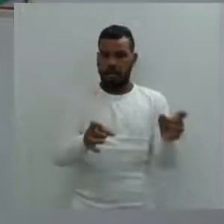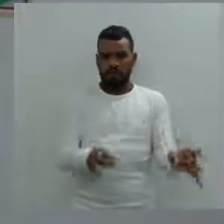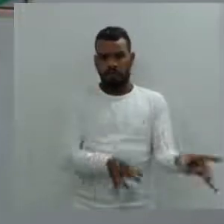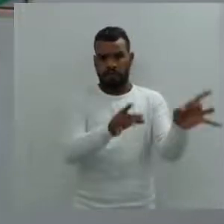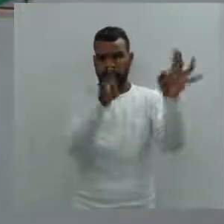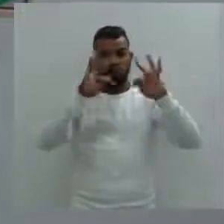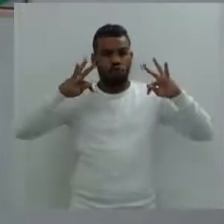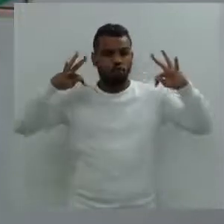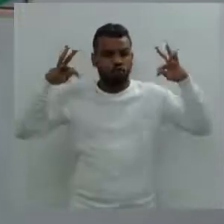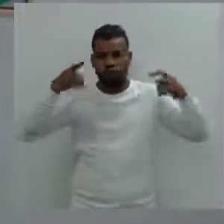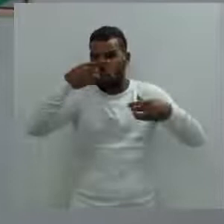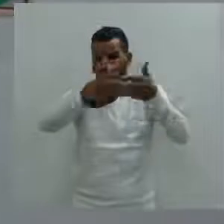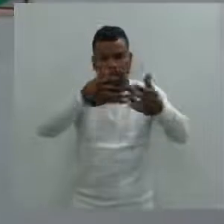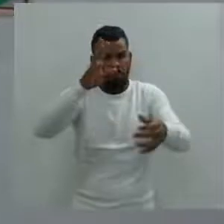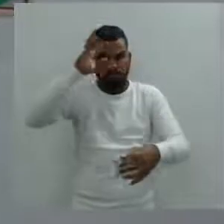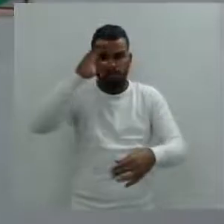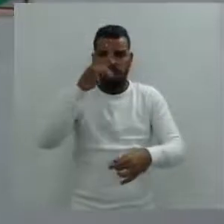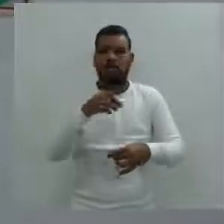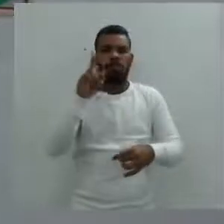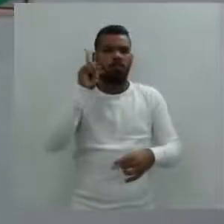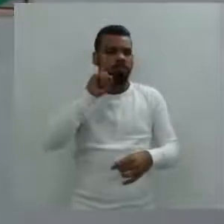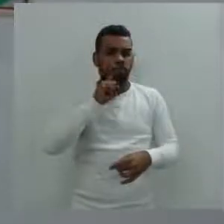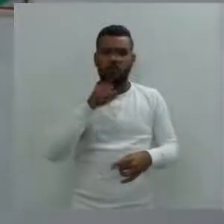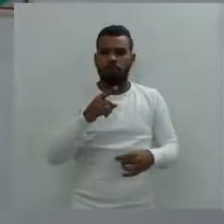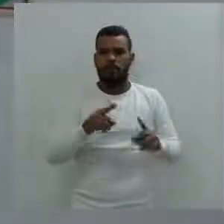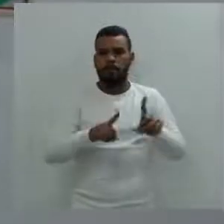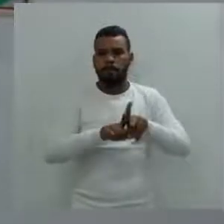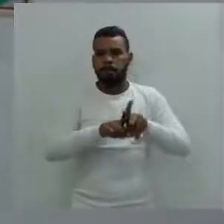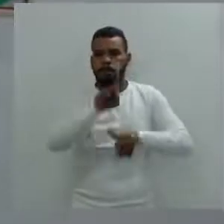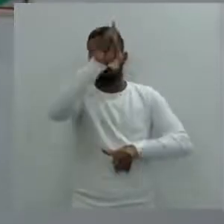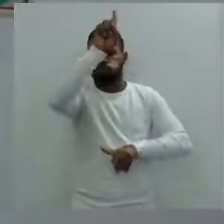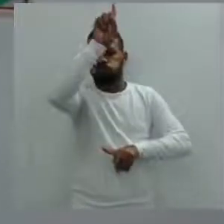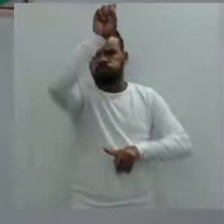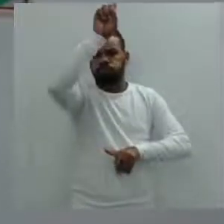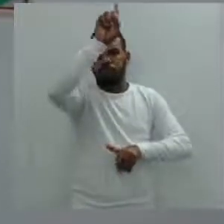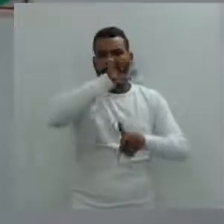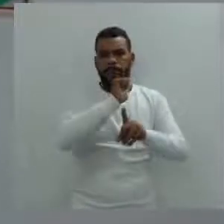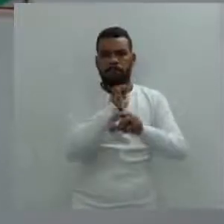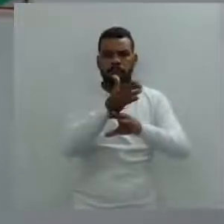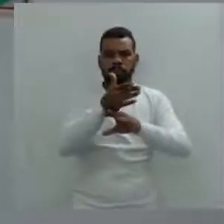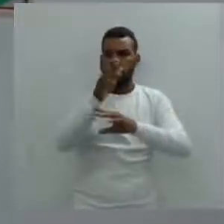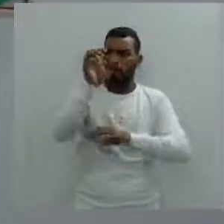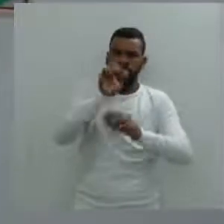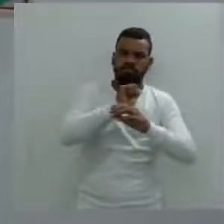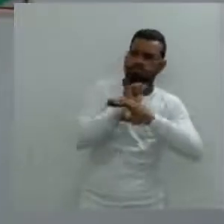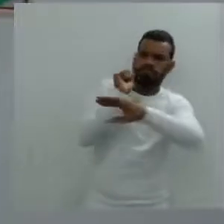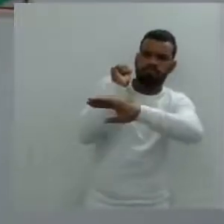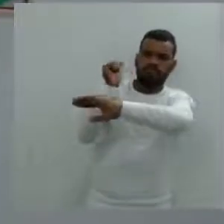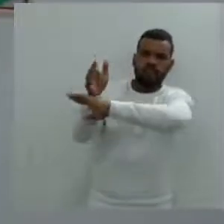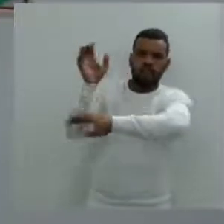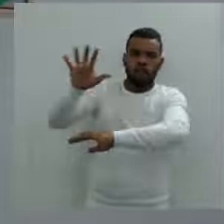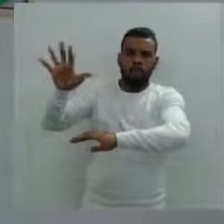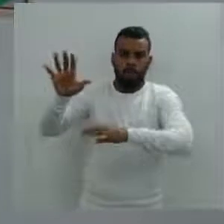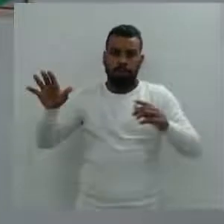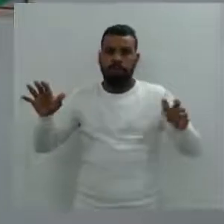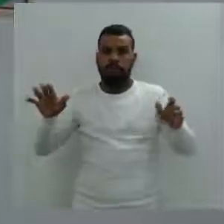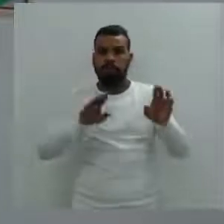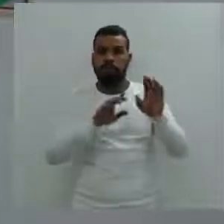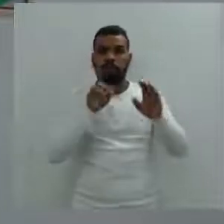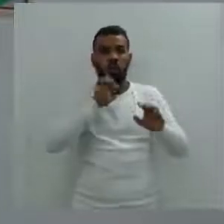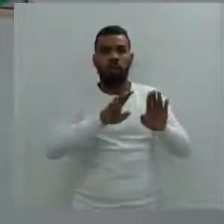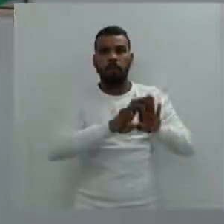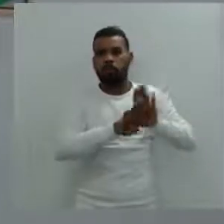que você imaginar, os Estados Unidos se torna tão bem quanto a Europa, né? Tanto é que os Estados